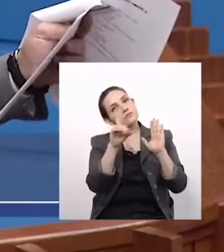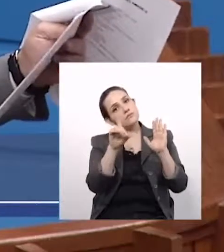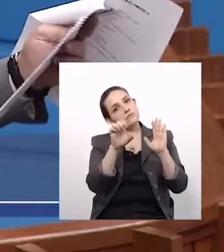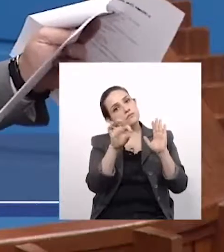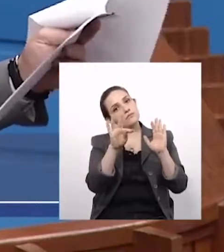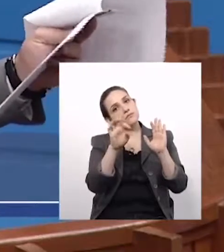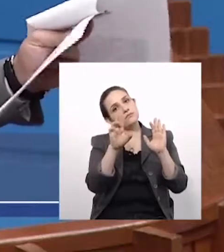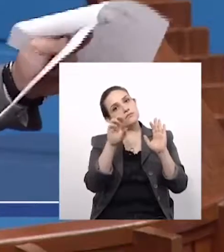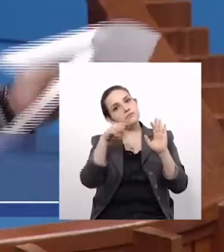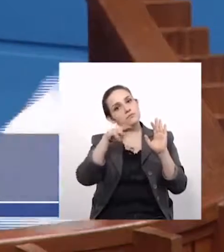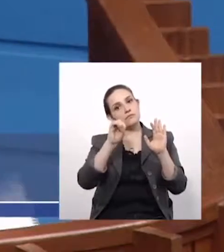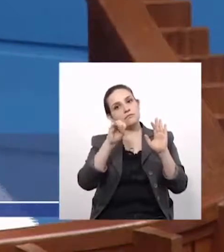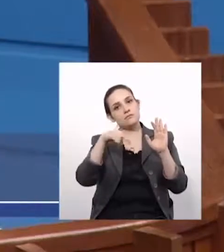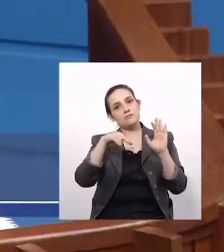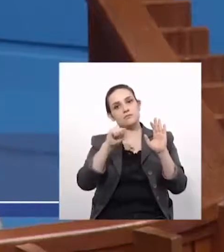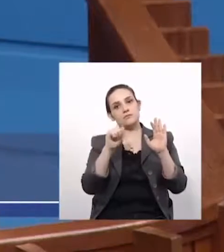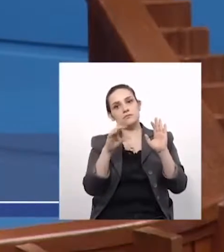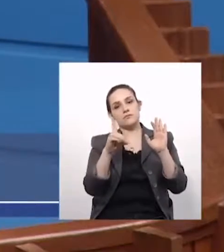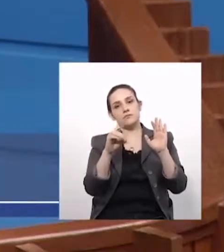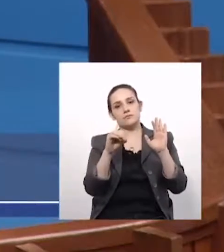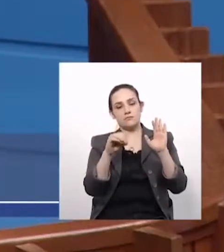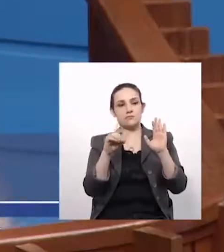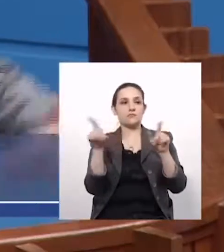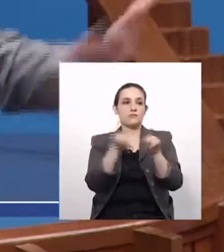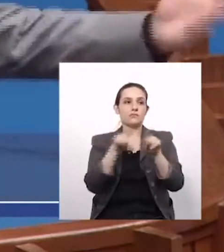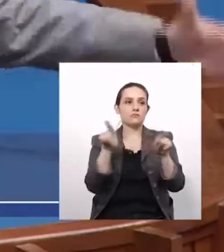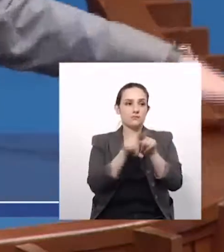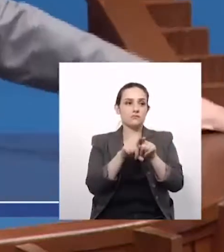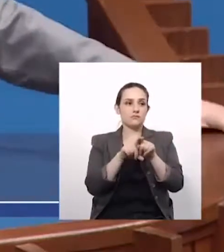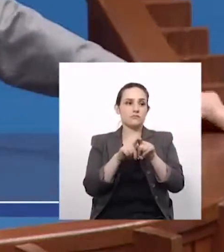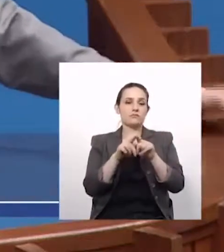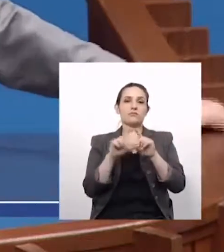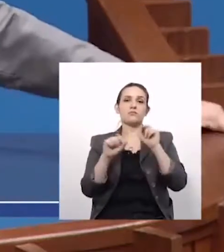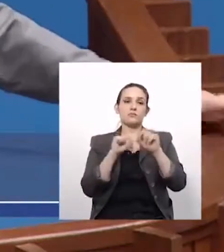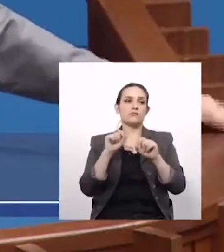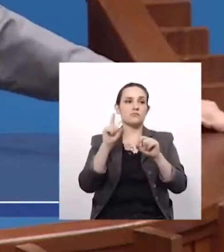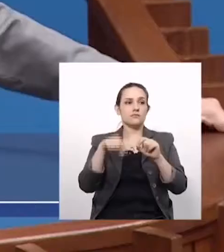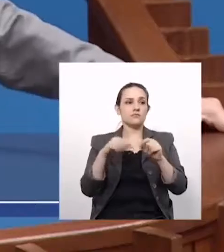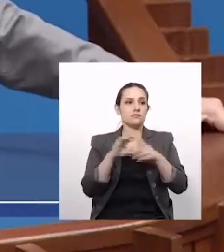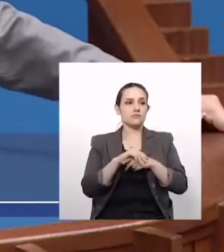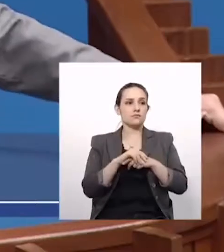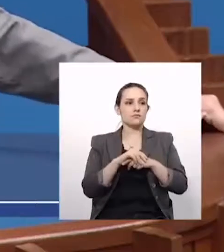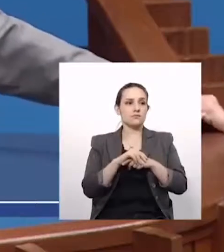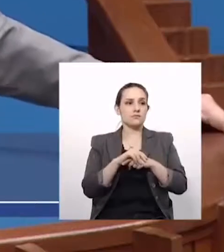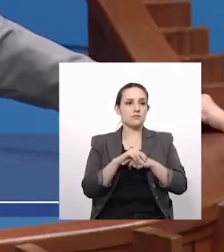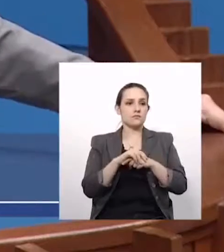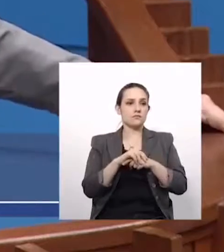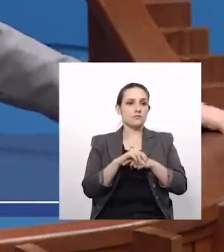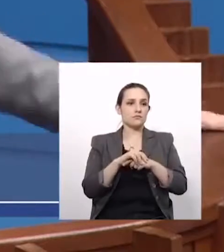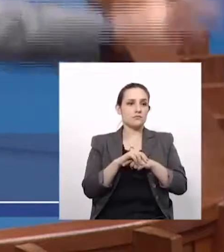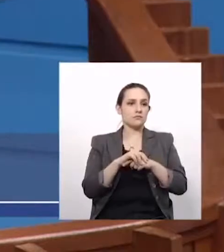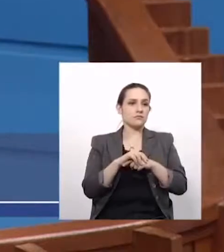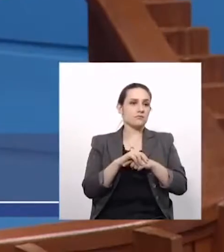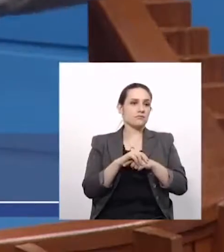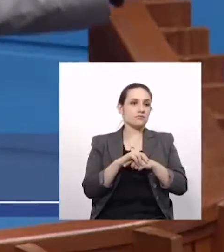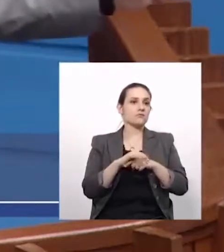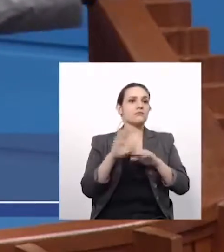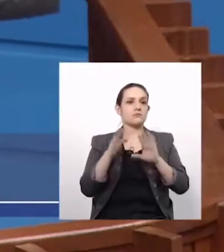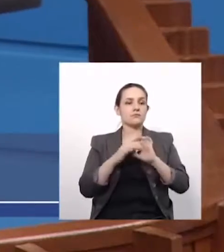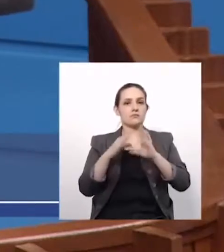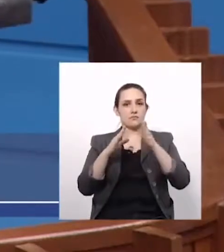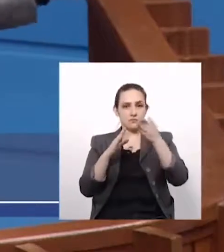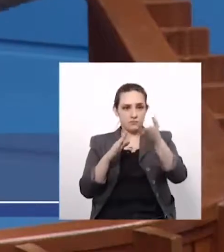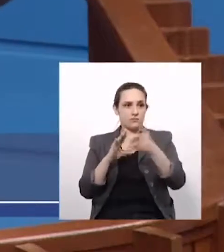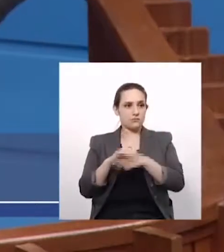e temporariedade da comissão parlamentar de inquérito. O que faltou, deputado Coronel Davi? Deputado. Eu já concedo a